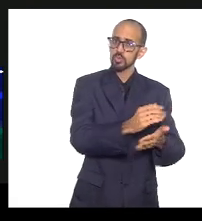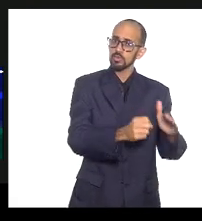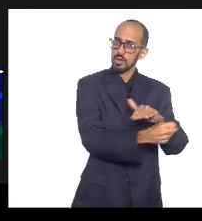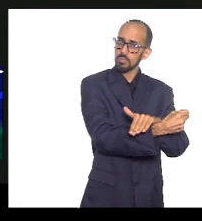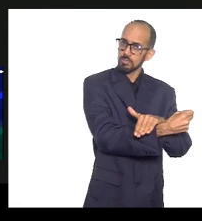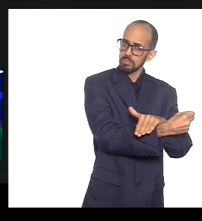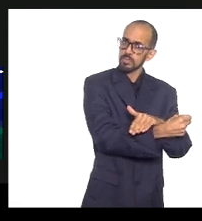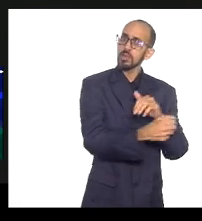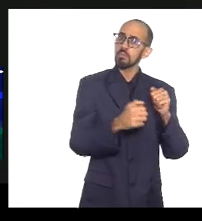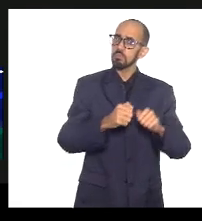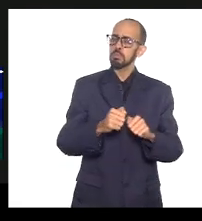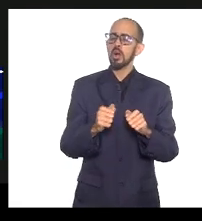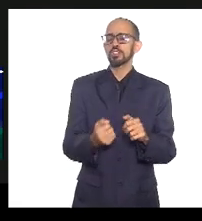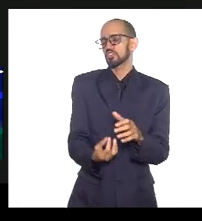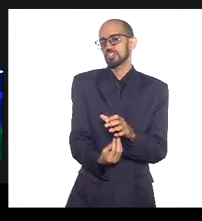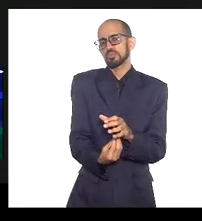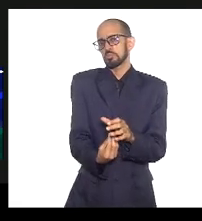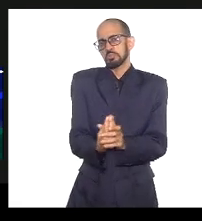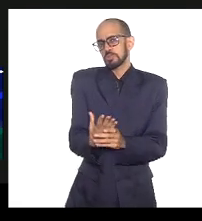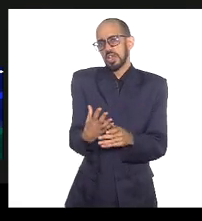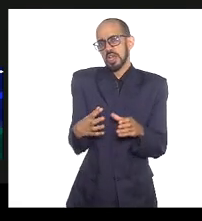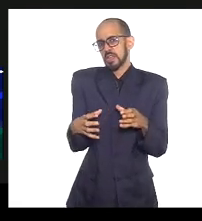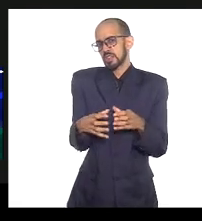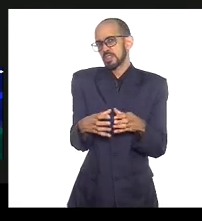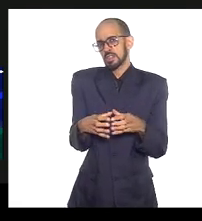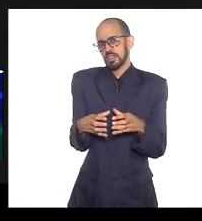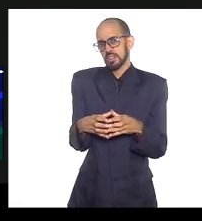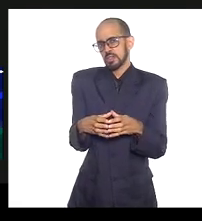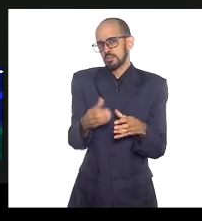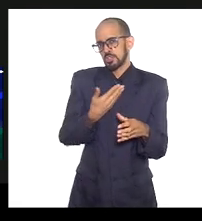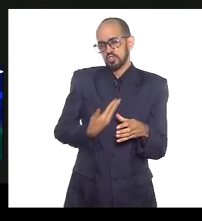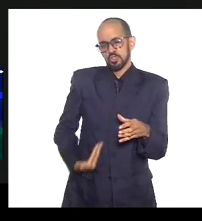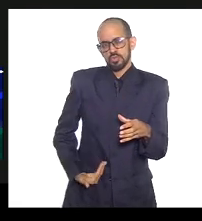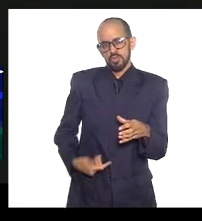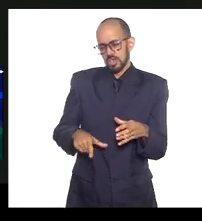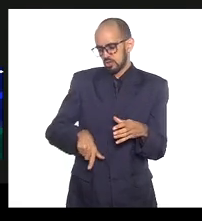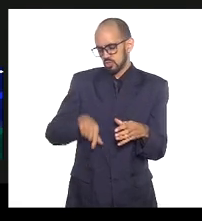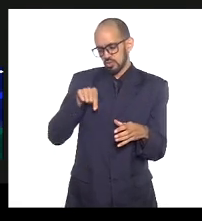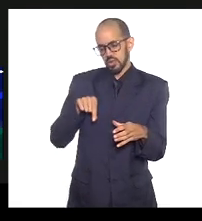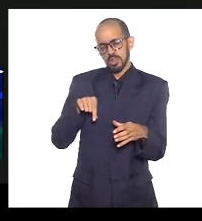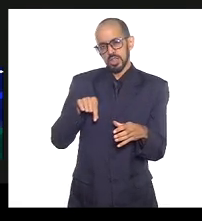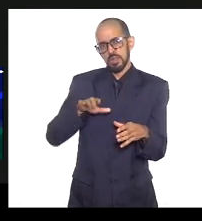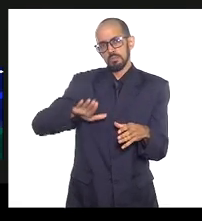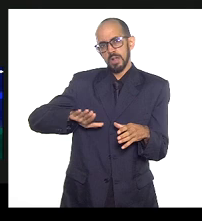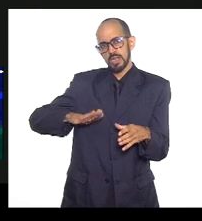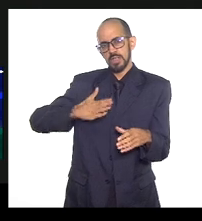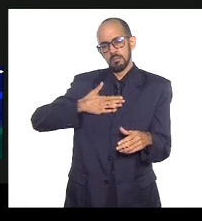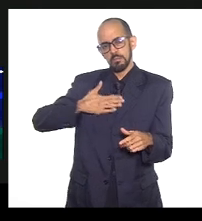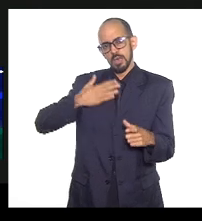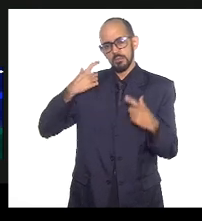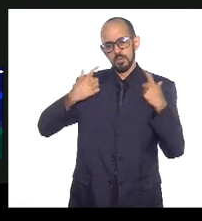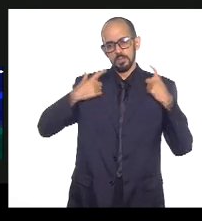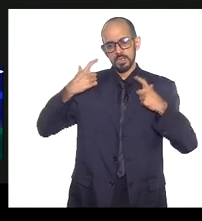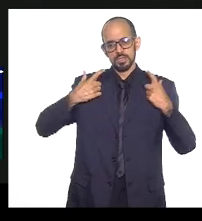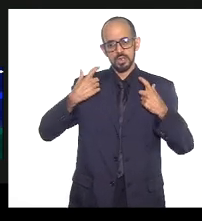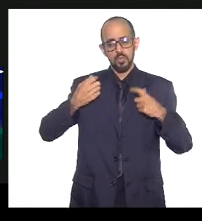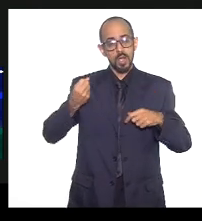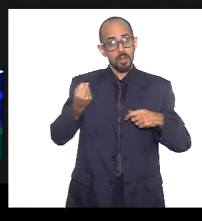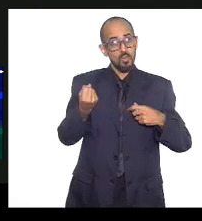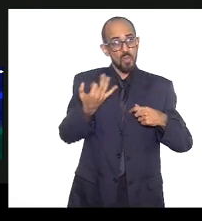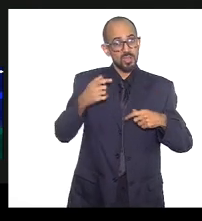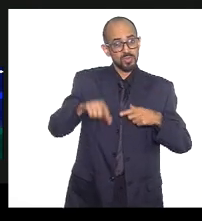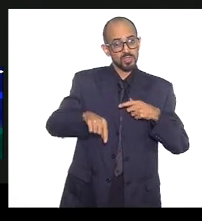governo montar a sua equipe escolher mas me preocupa quando a